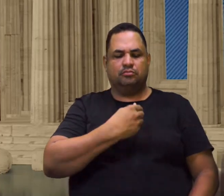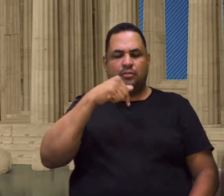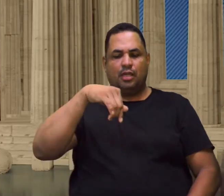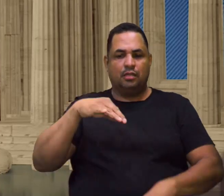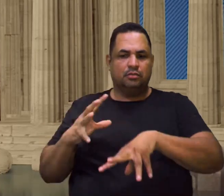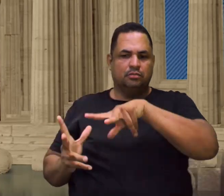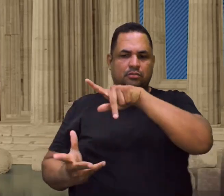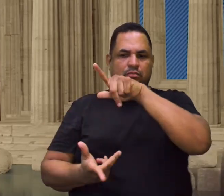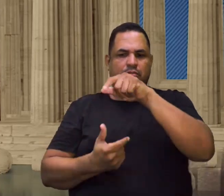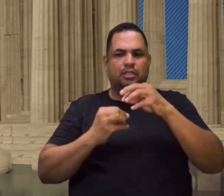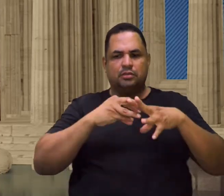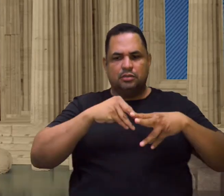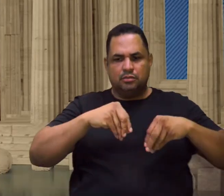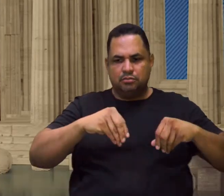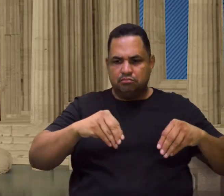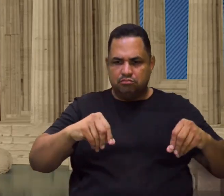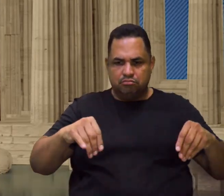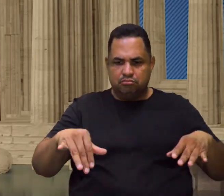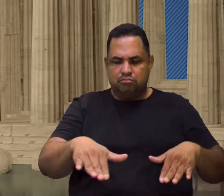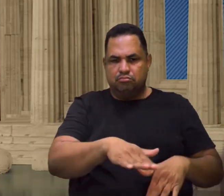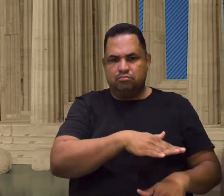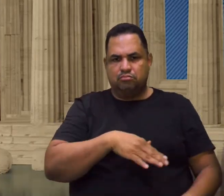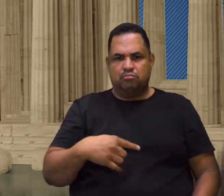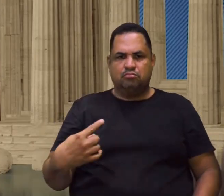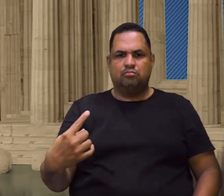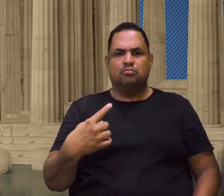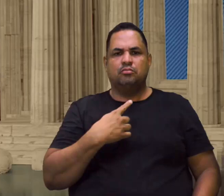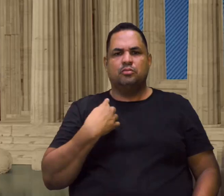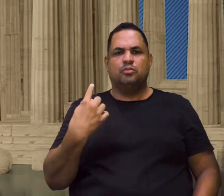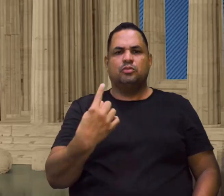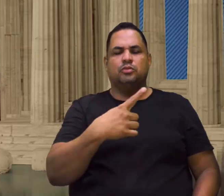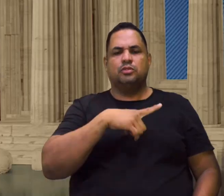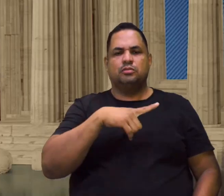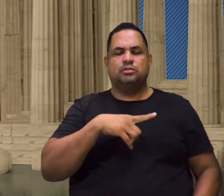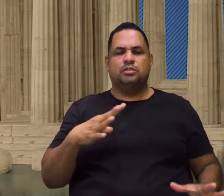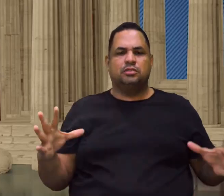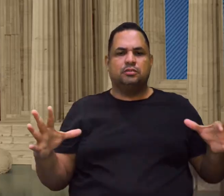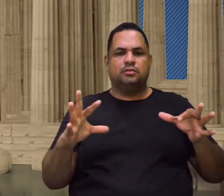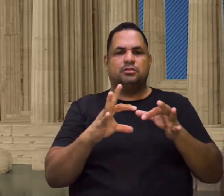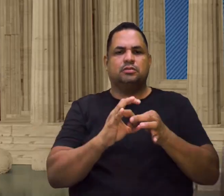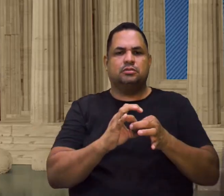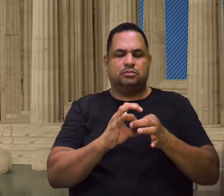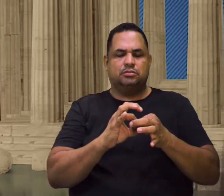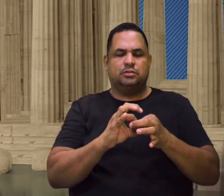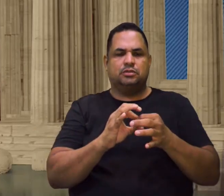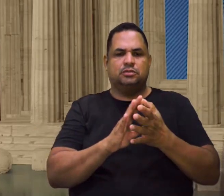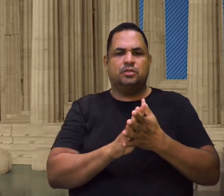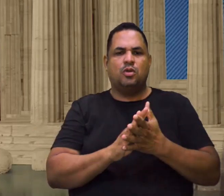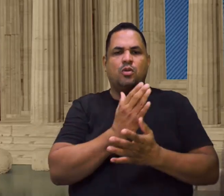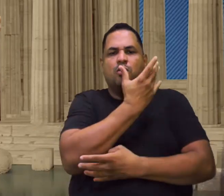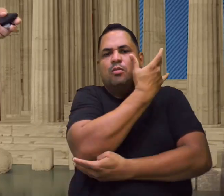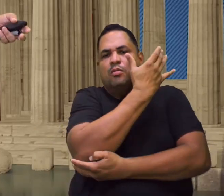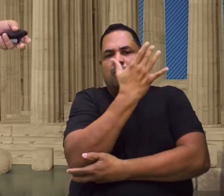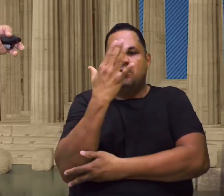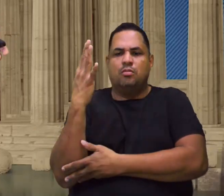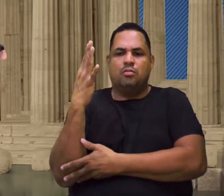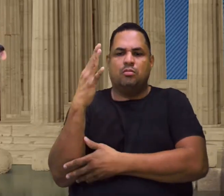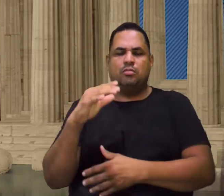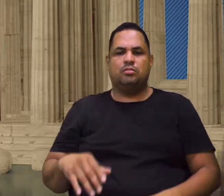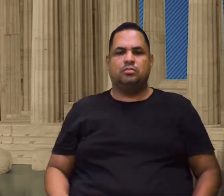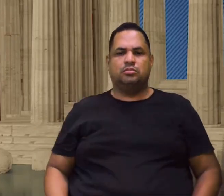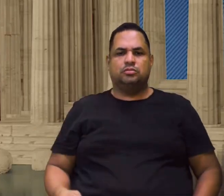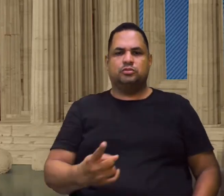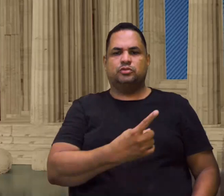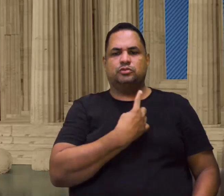seres da Terra. Então, nós temos esse elo com a natureza, esse elo de ligação, ou seja, nós